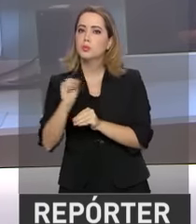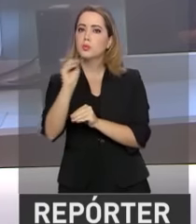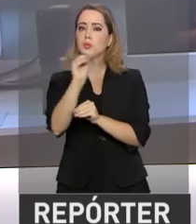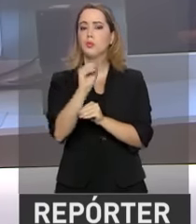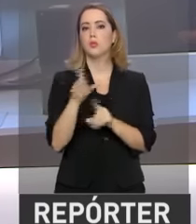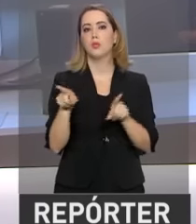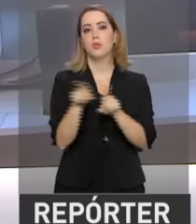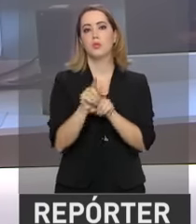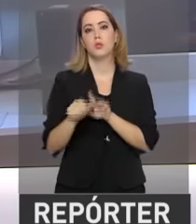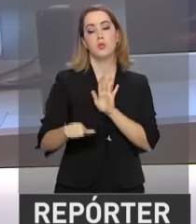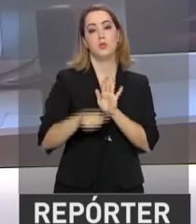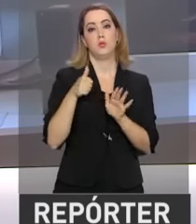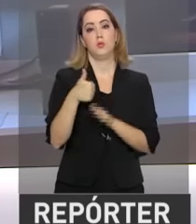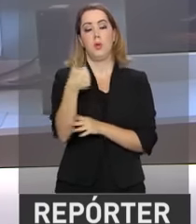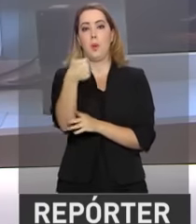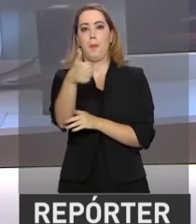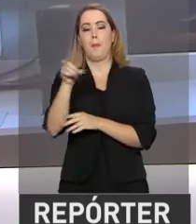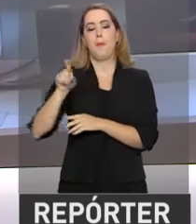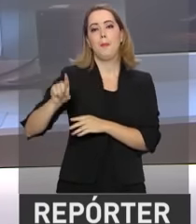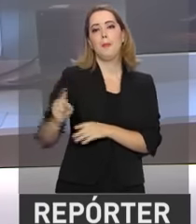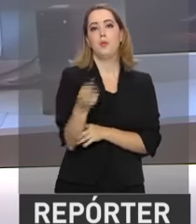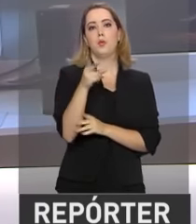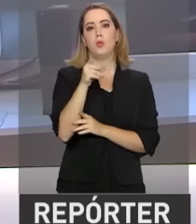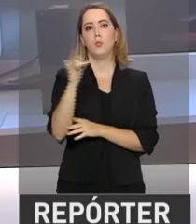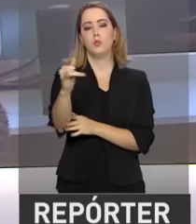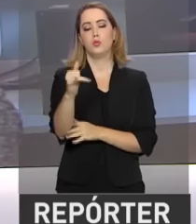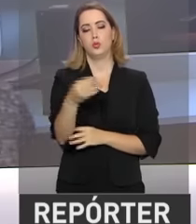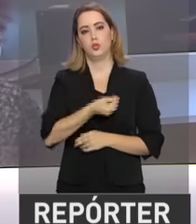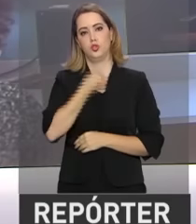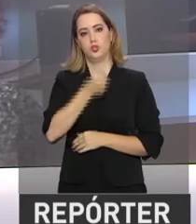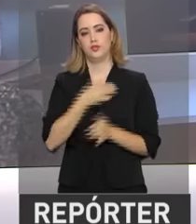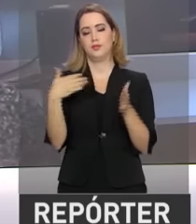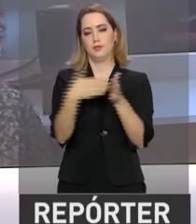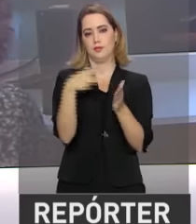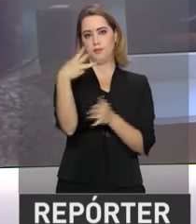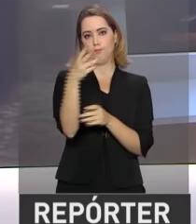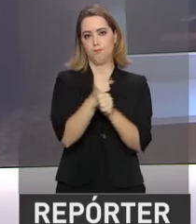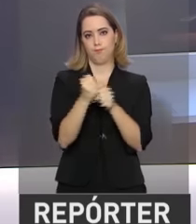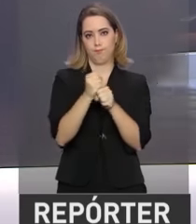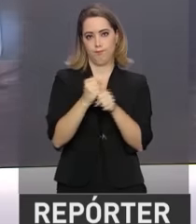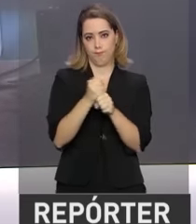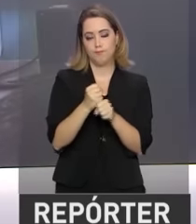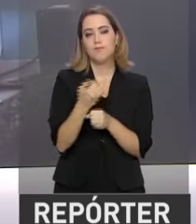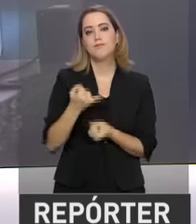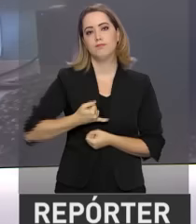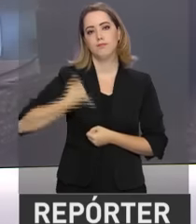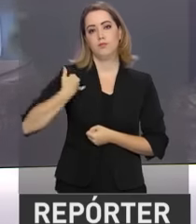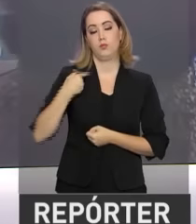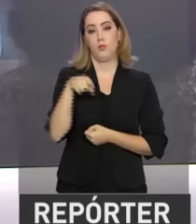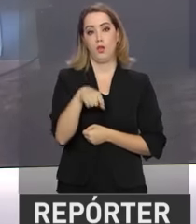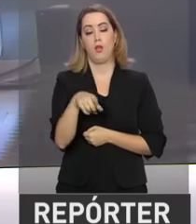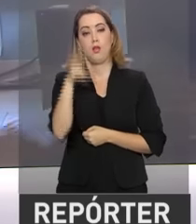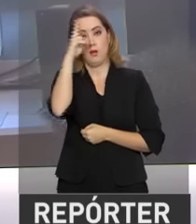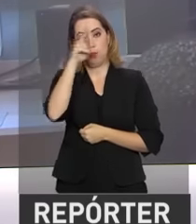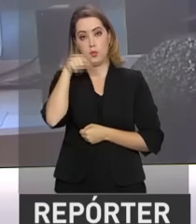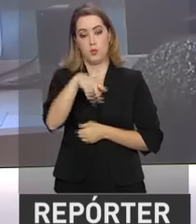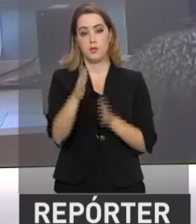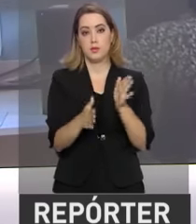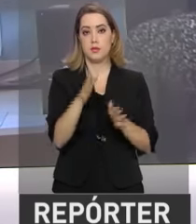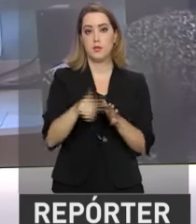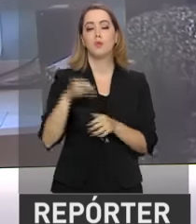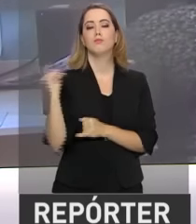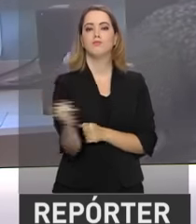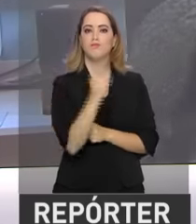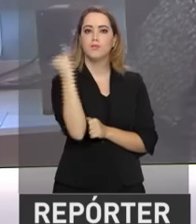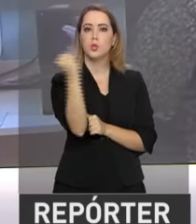crianças nos primeiros 1.000 dias de vida, até os 3 anos de idade. O ministro Osmar Terra lembrou que esse é o período vital para o